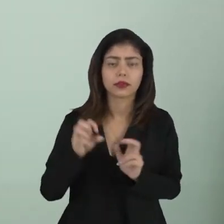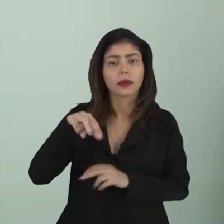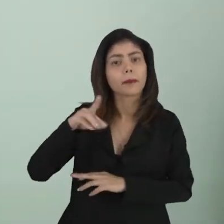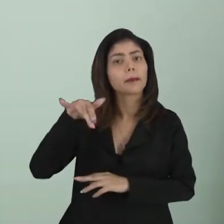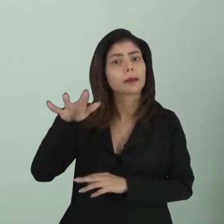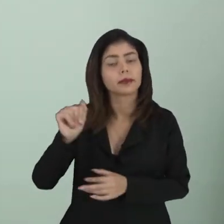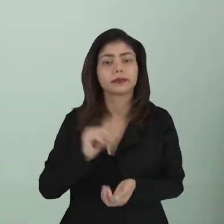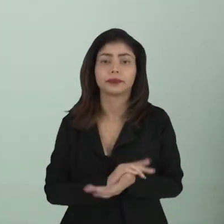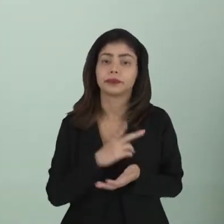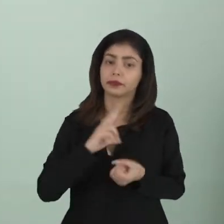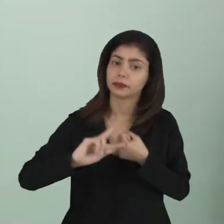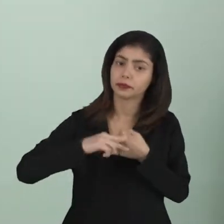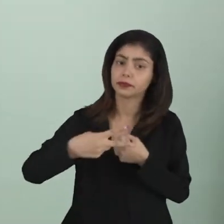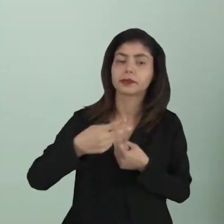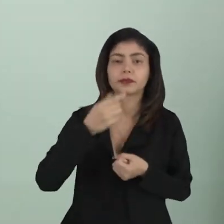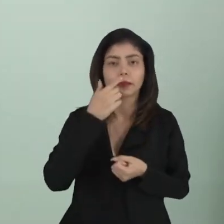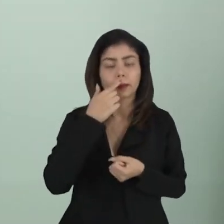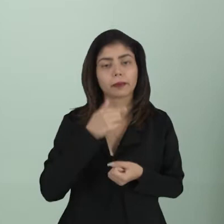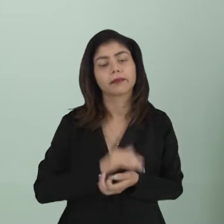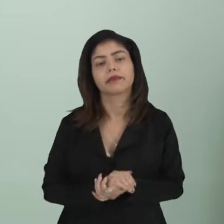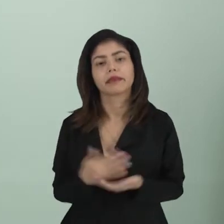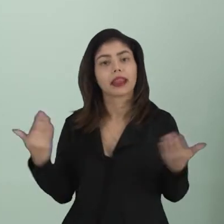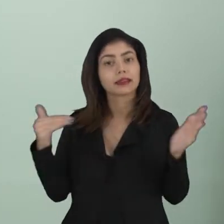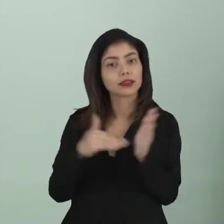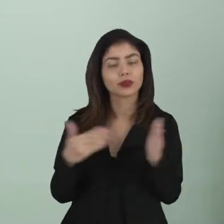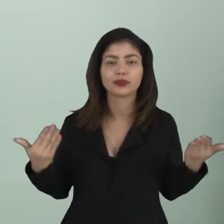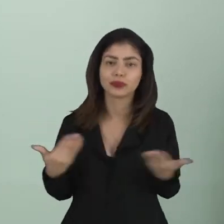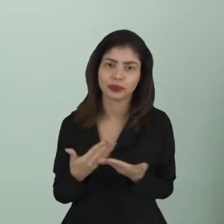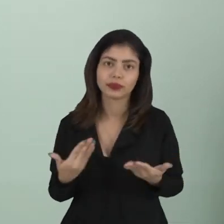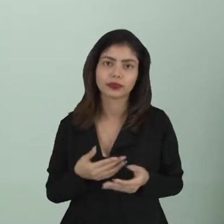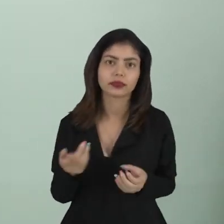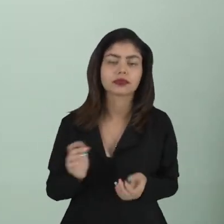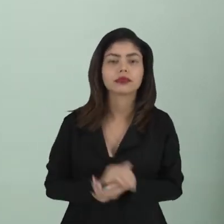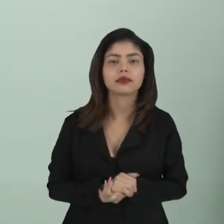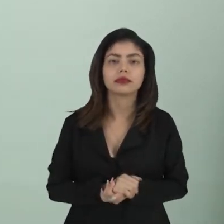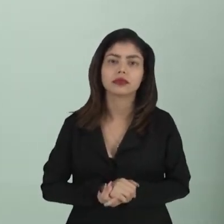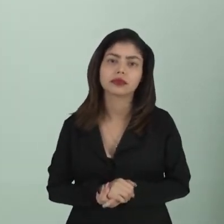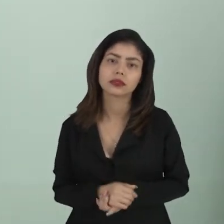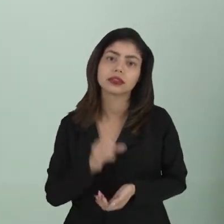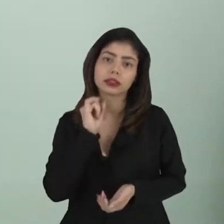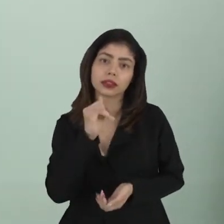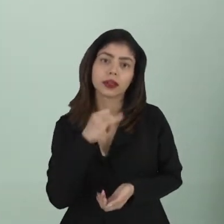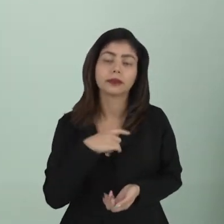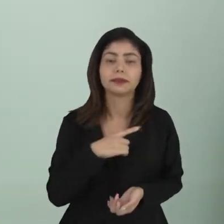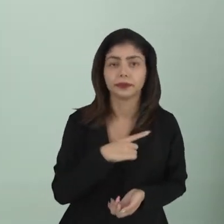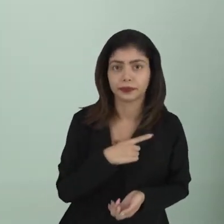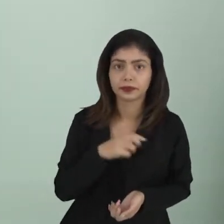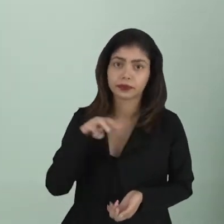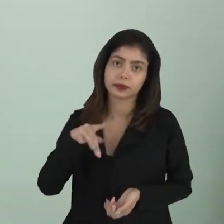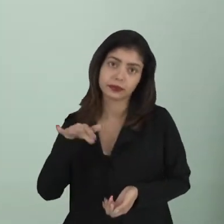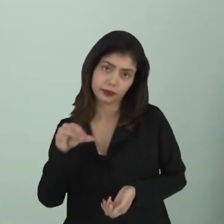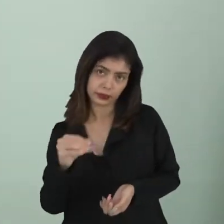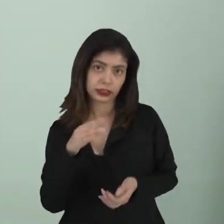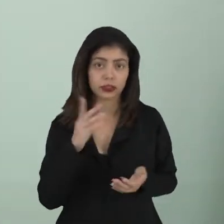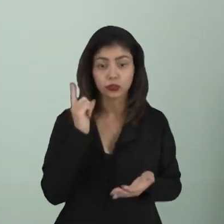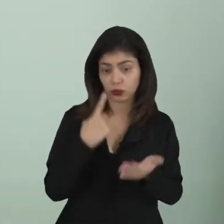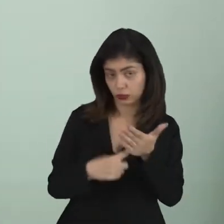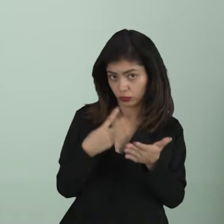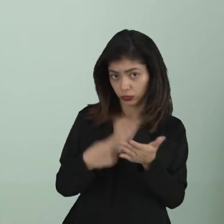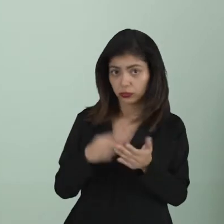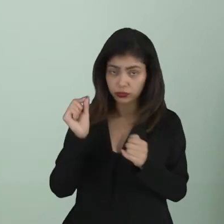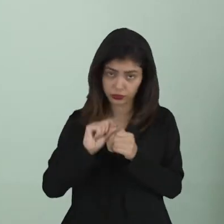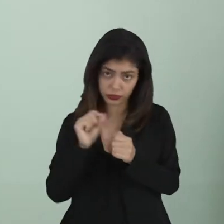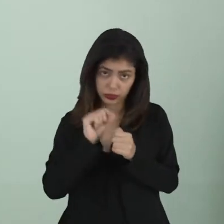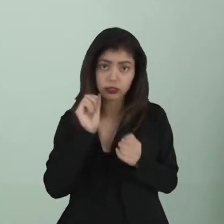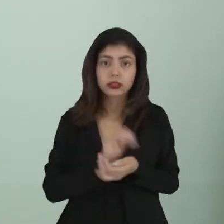acarretou uma consequência que perdura até os nossos dias atuais. Se a máquina ela tem a condição de